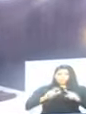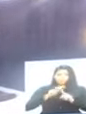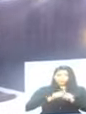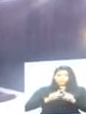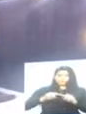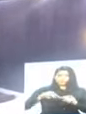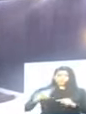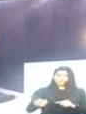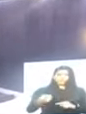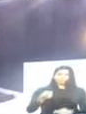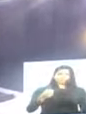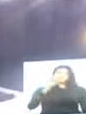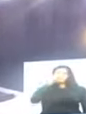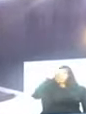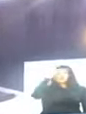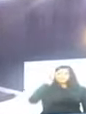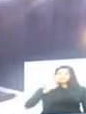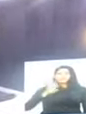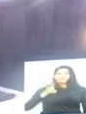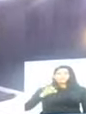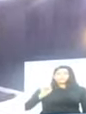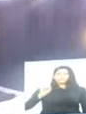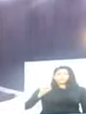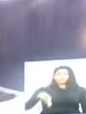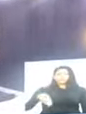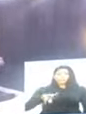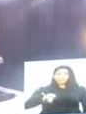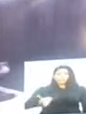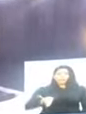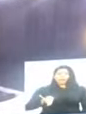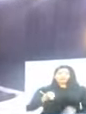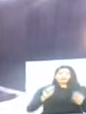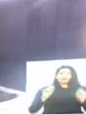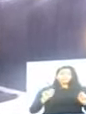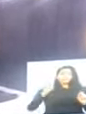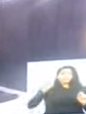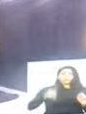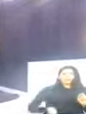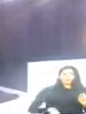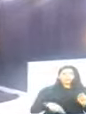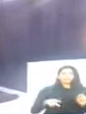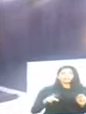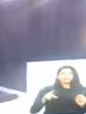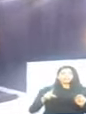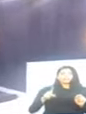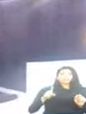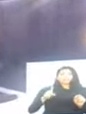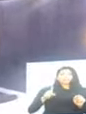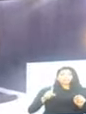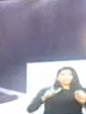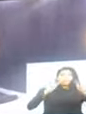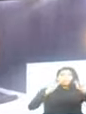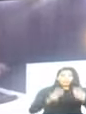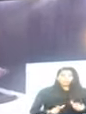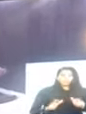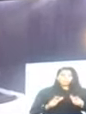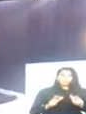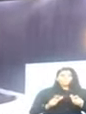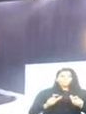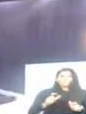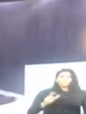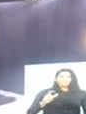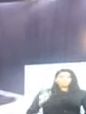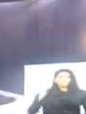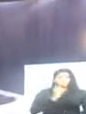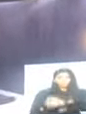o prefeito Edson Sá irá inaugurar um novo centro administrativo de Aquiraz, com prédio próprio,